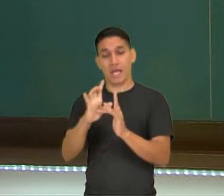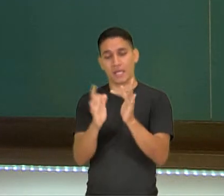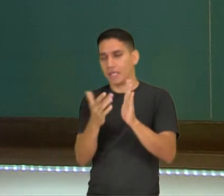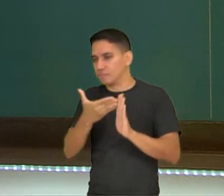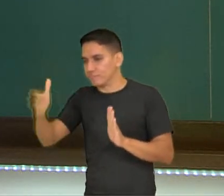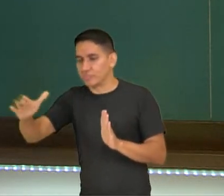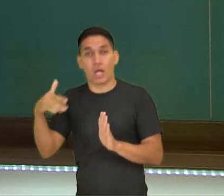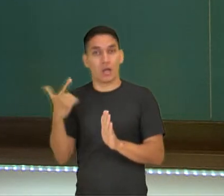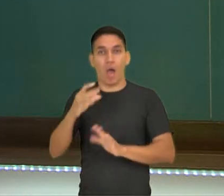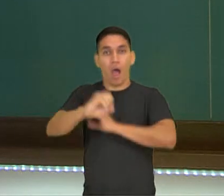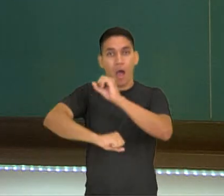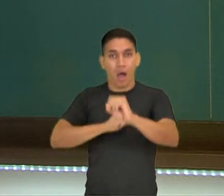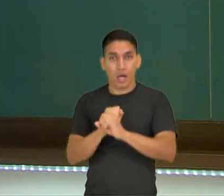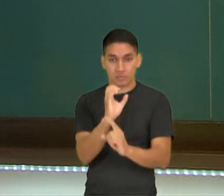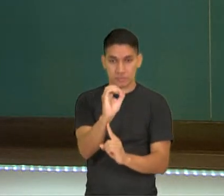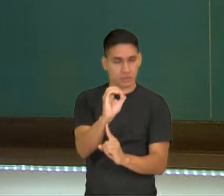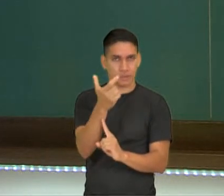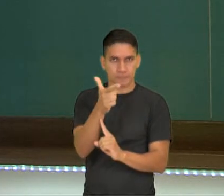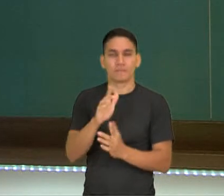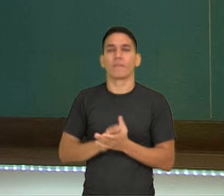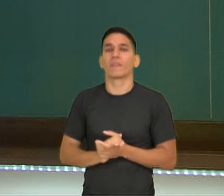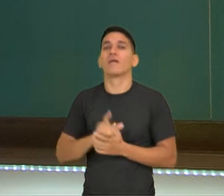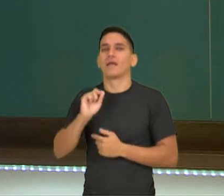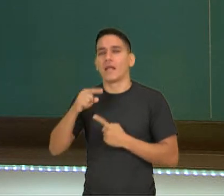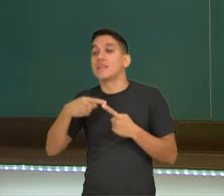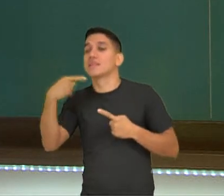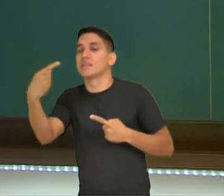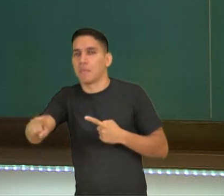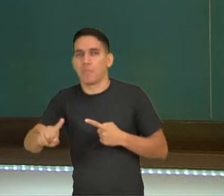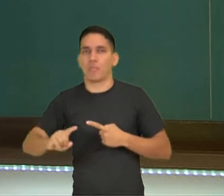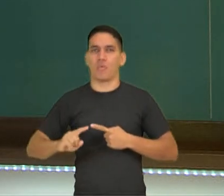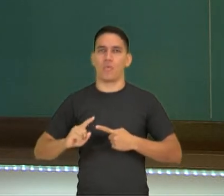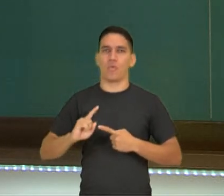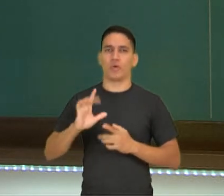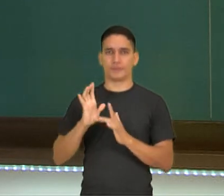tem o ano 0, aí vai para ano 1 depois de Cristo.